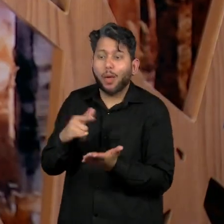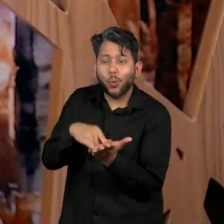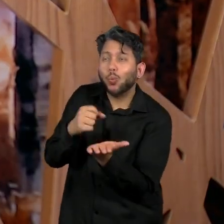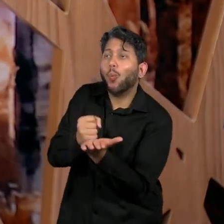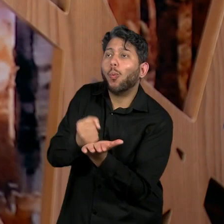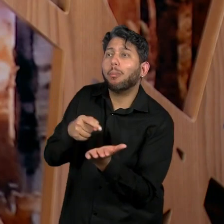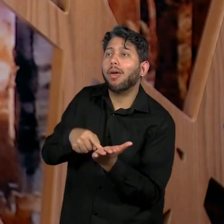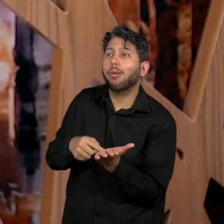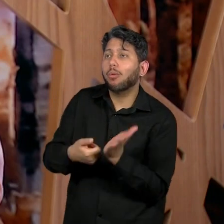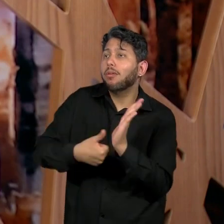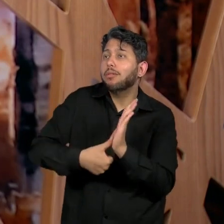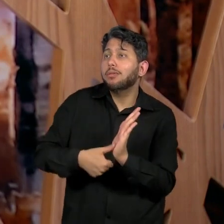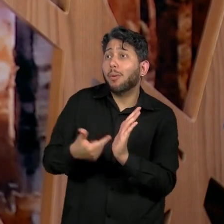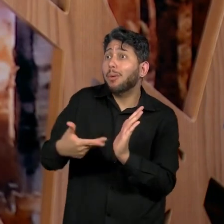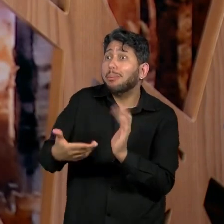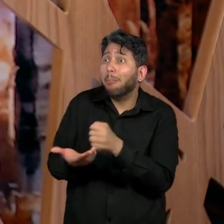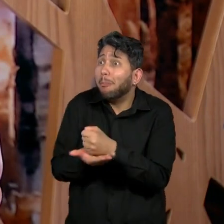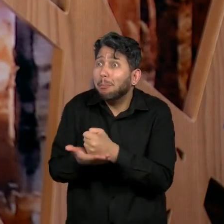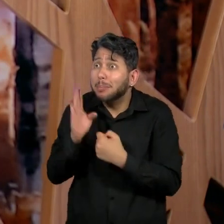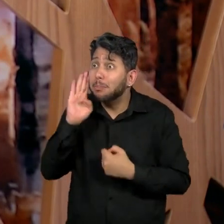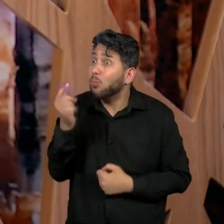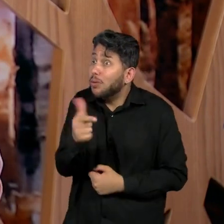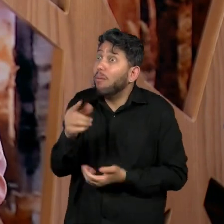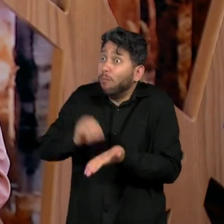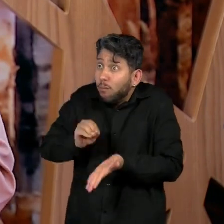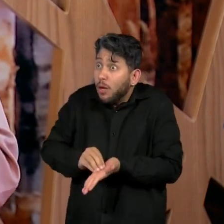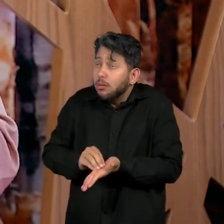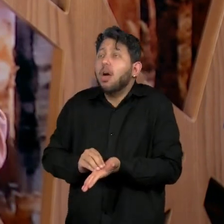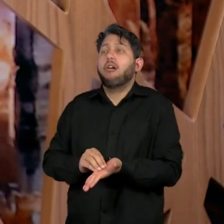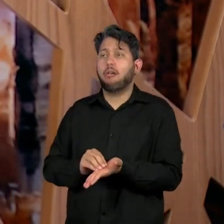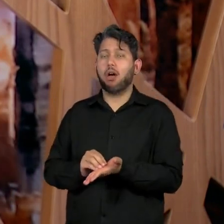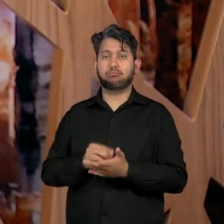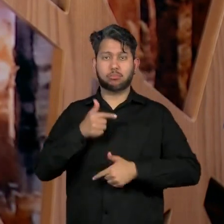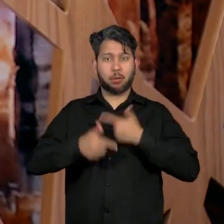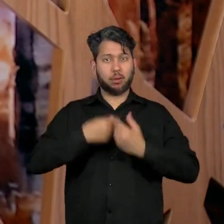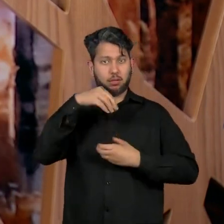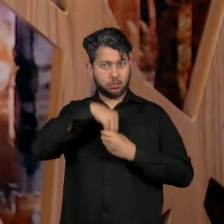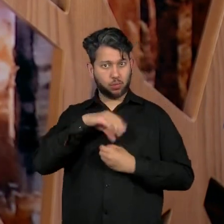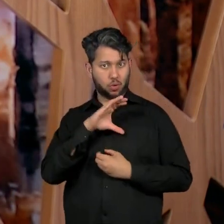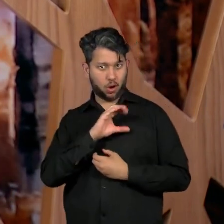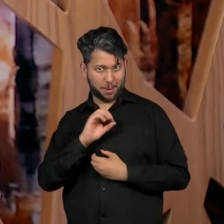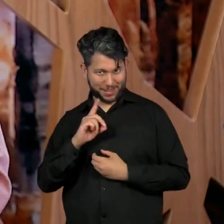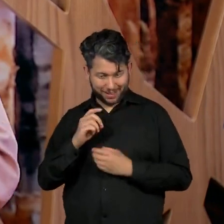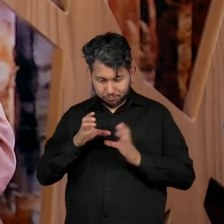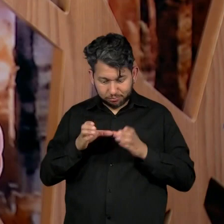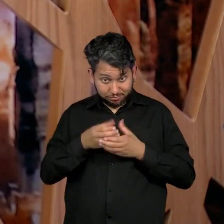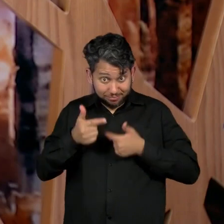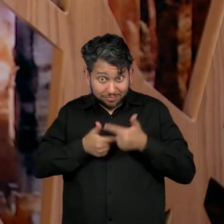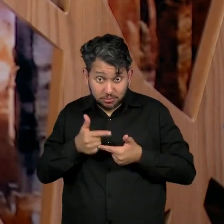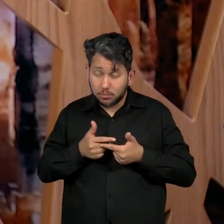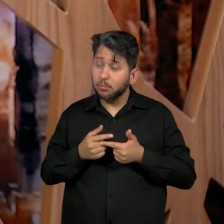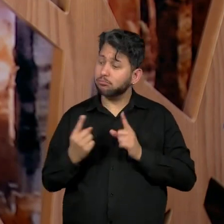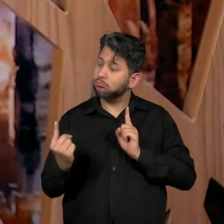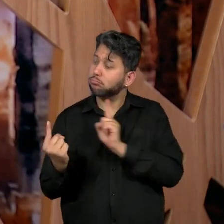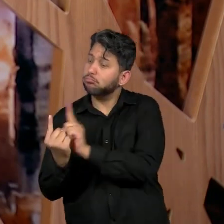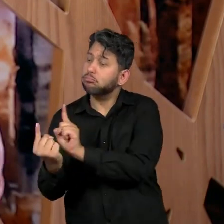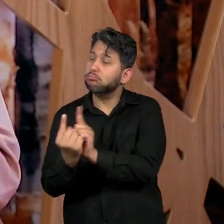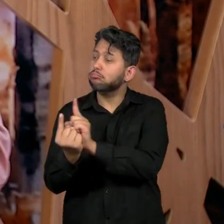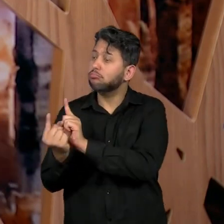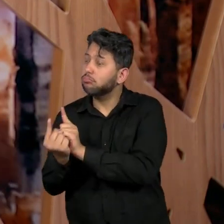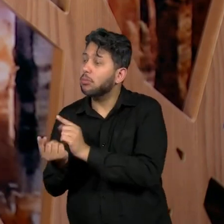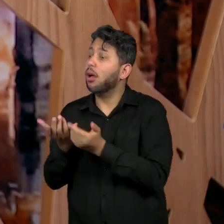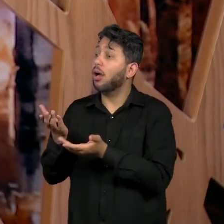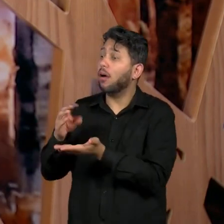documentação pessoal. A cooperativa, ela possibilita que essas pessoas se enxerguem enquanto pessoa e que elas deem